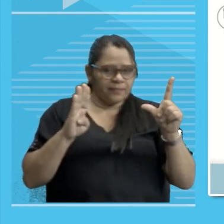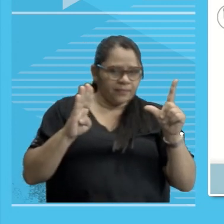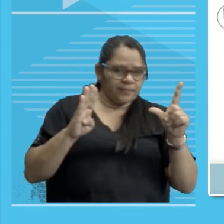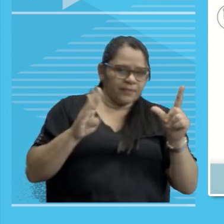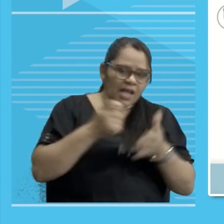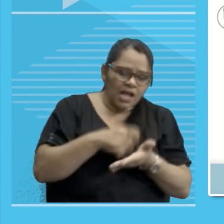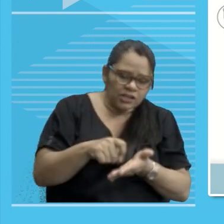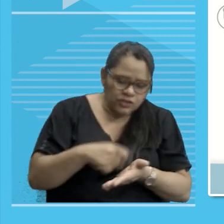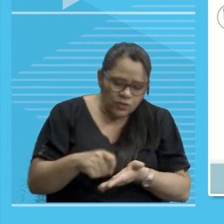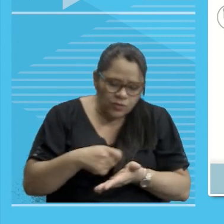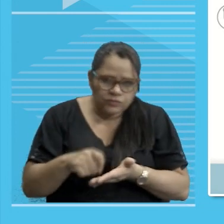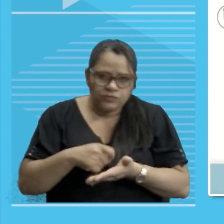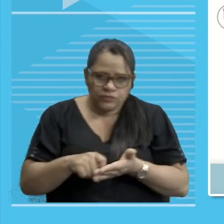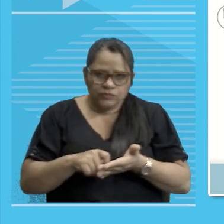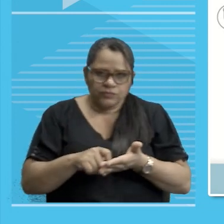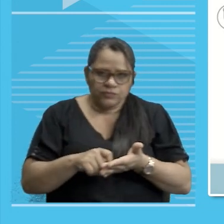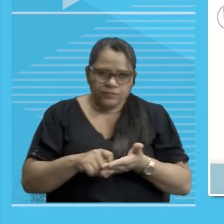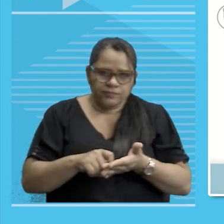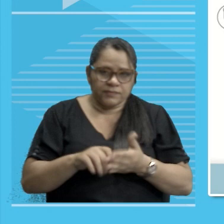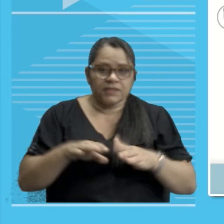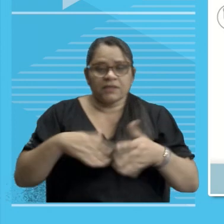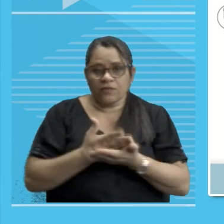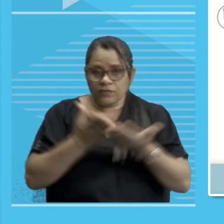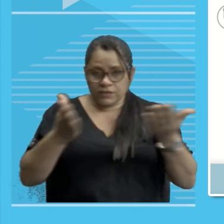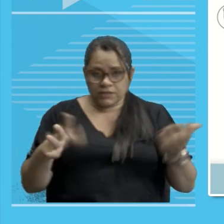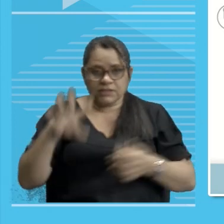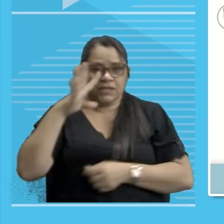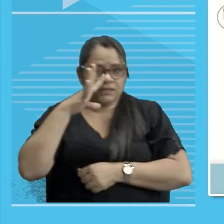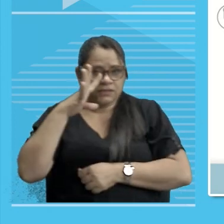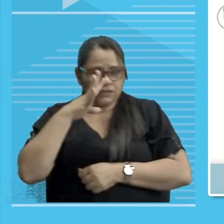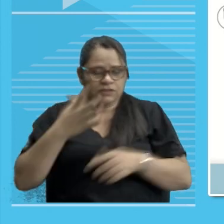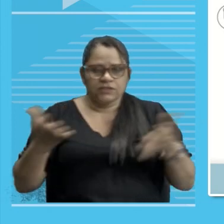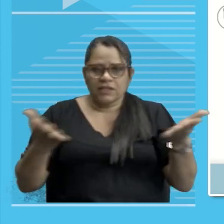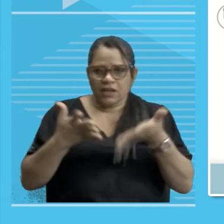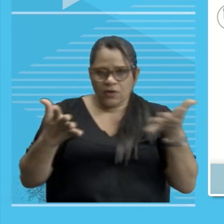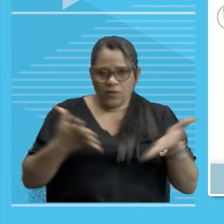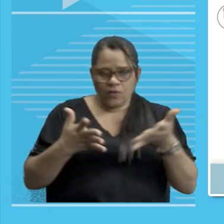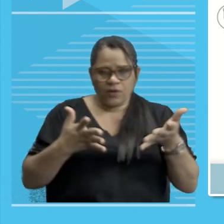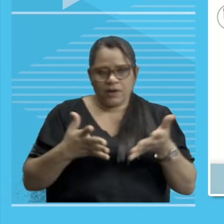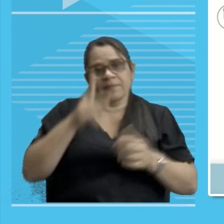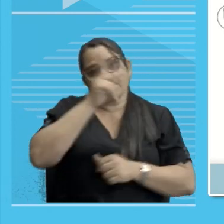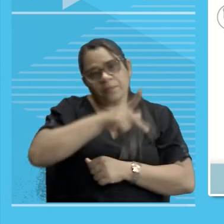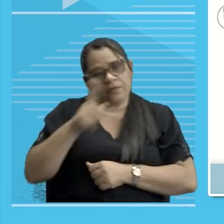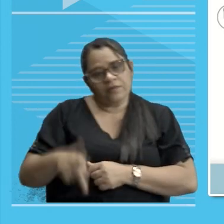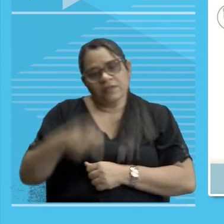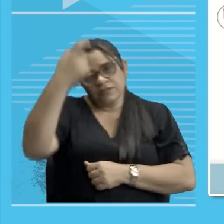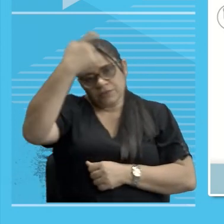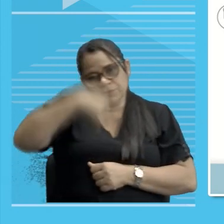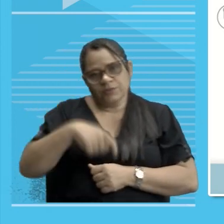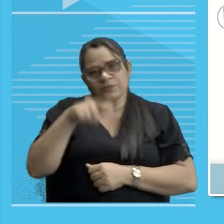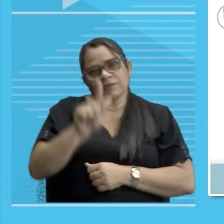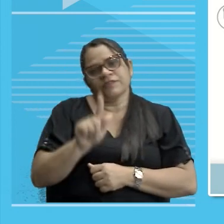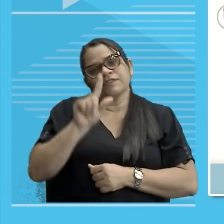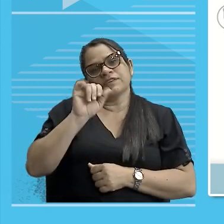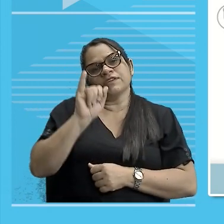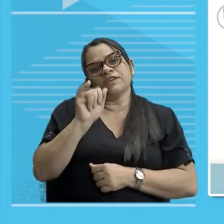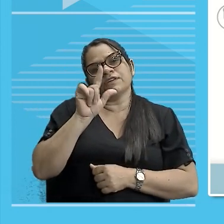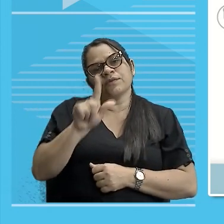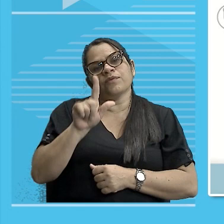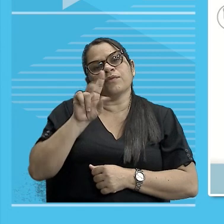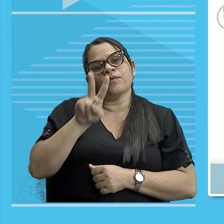anote aí no caderninho você que tá me assistindo agora Professor Gilvan pediu para colocar observação